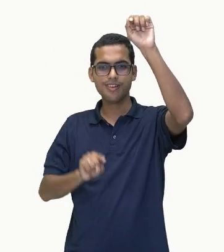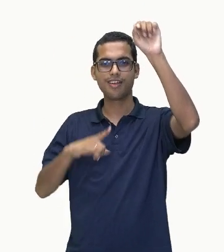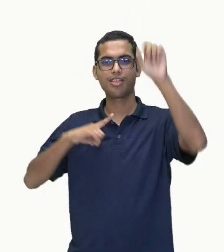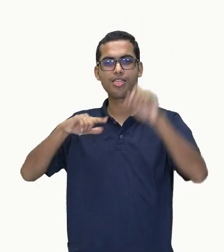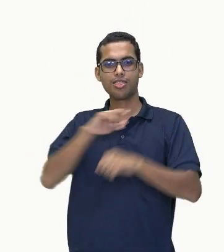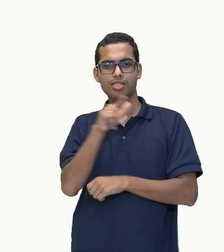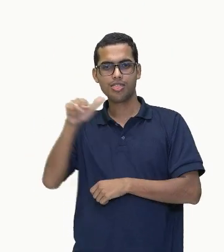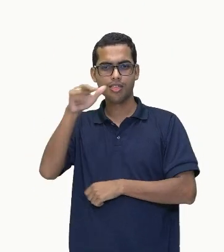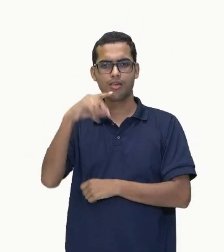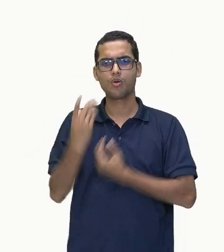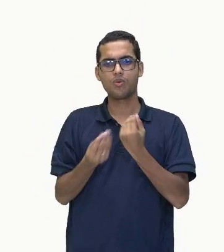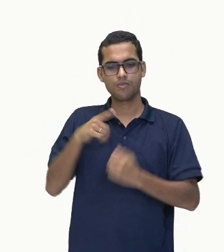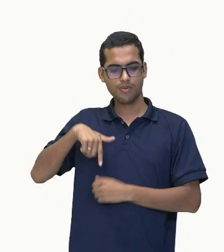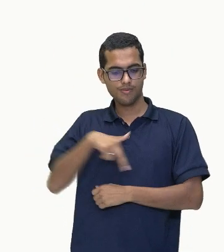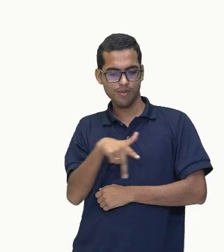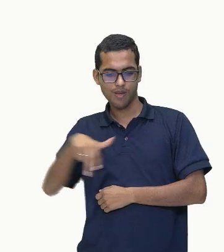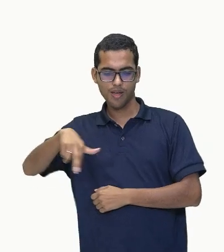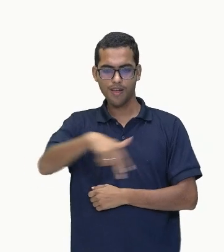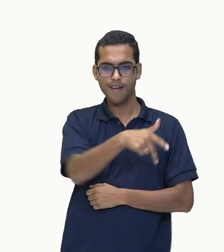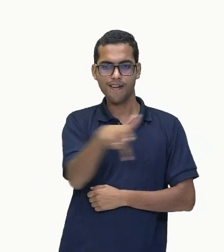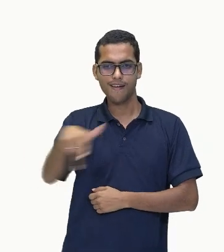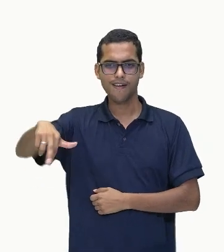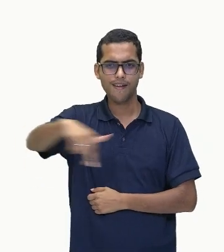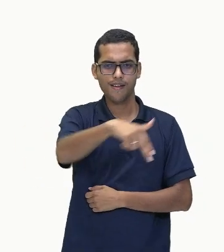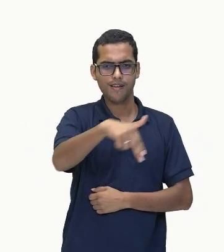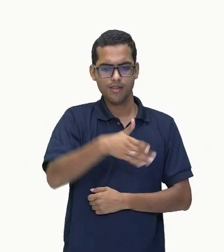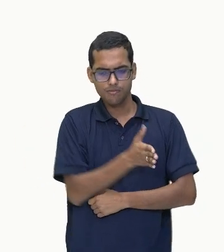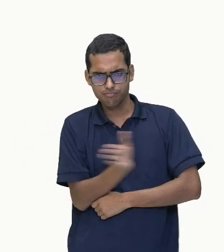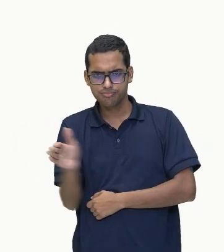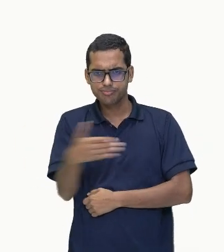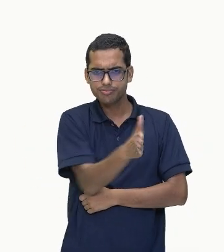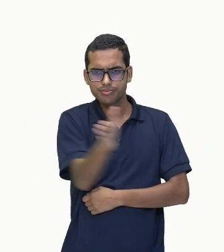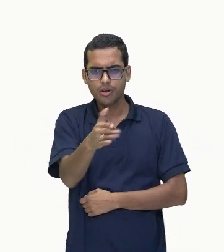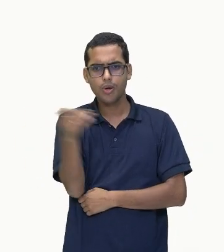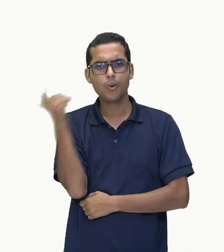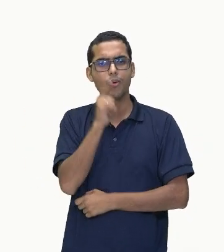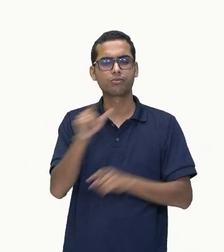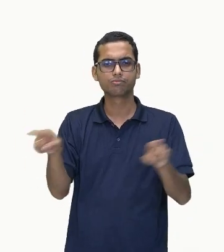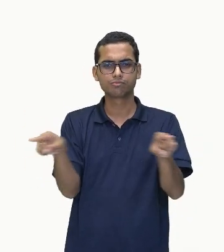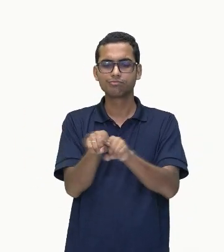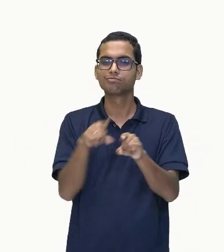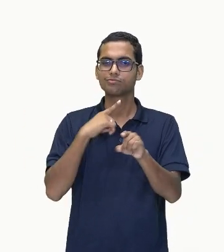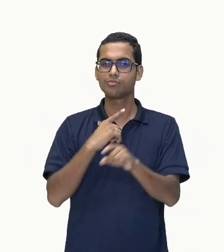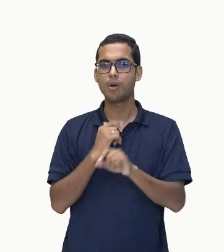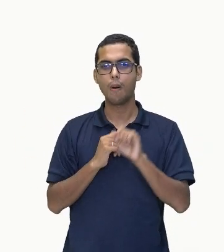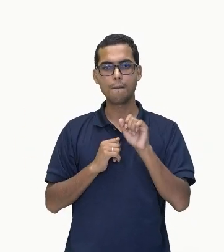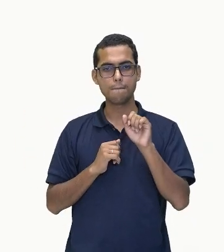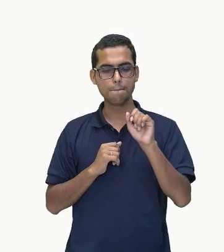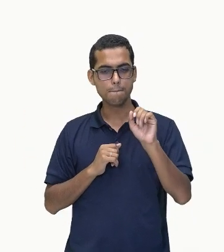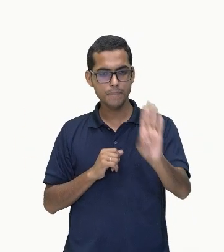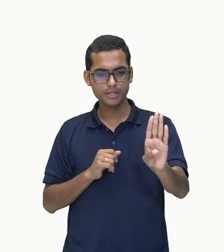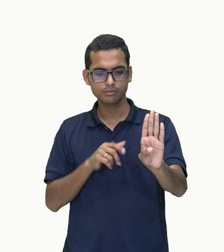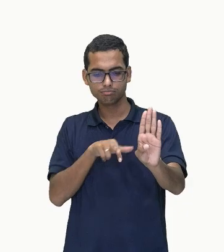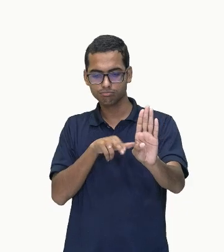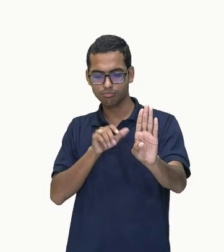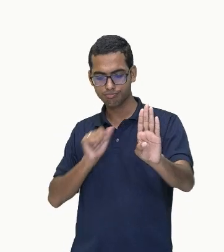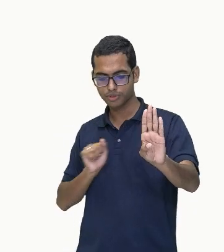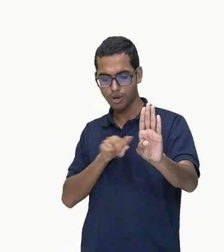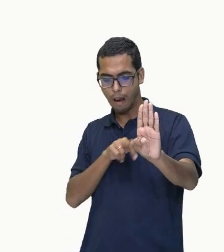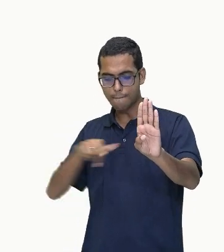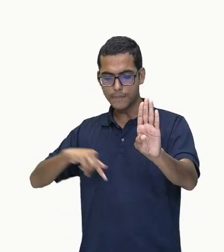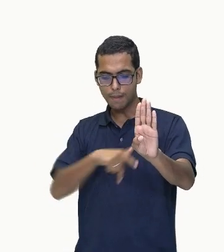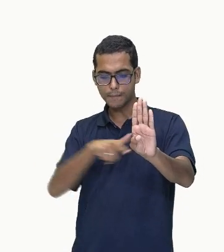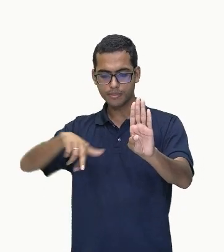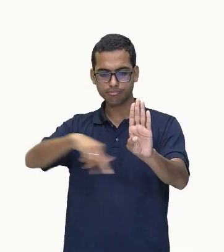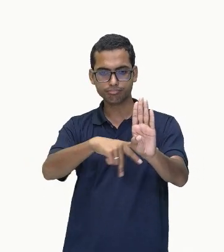volta danada, né, para chegar no ponto B, ok? E aí, gente, o que você